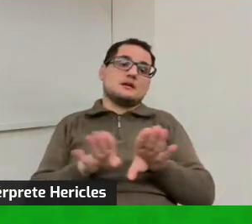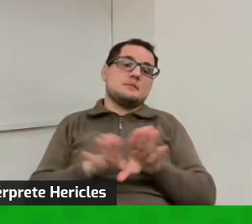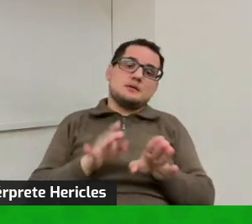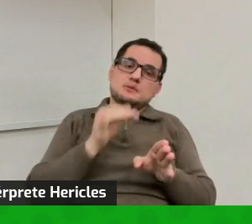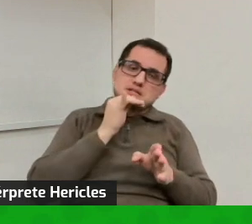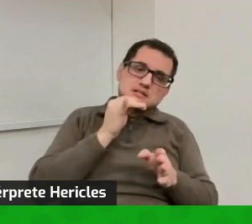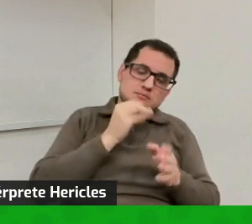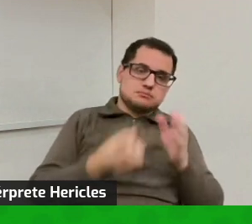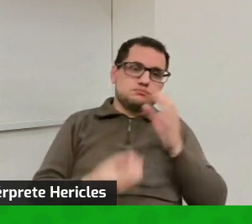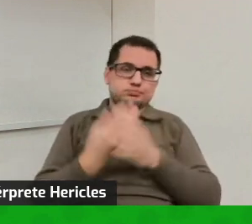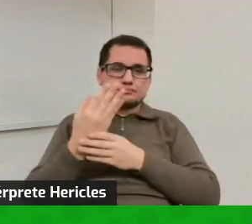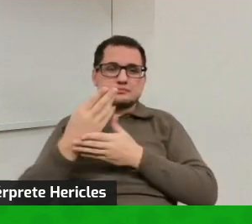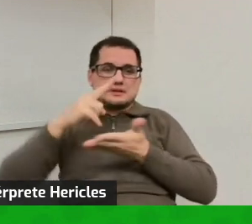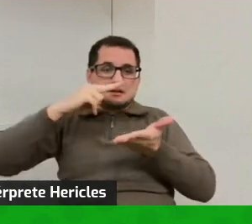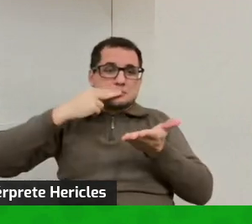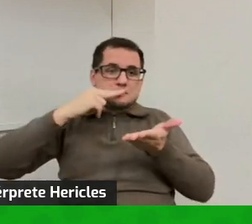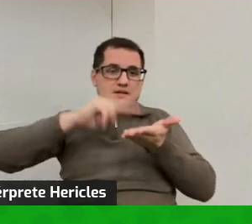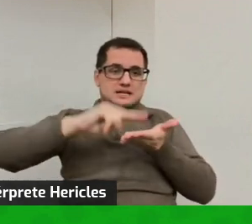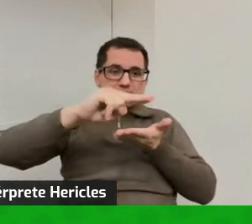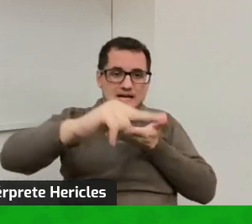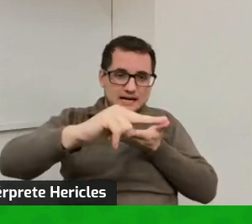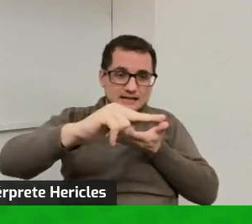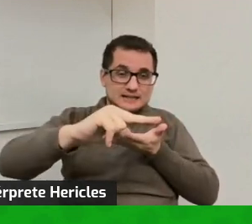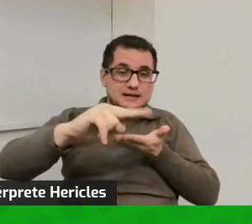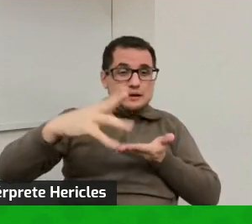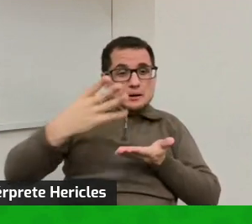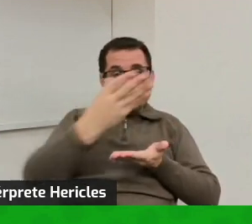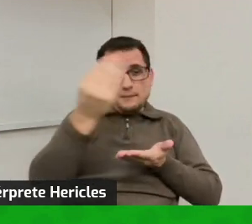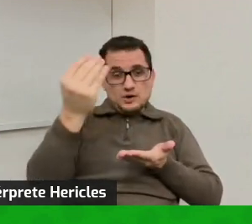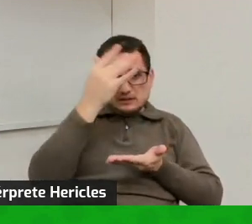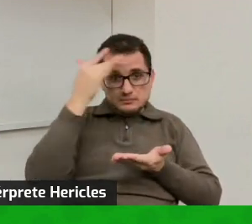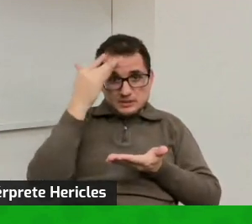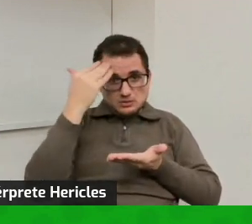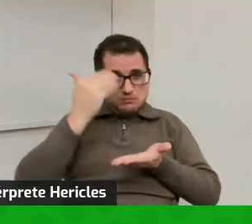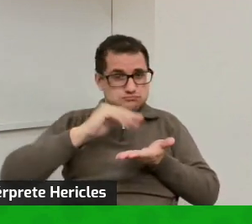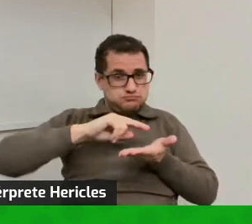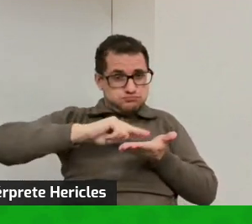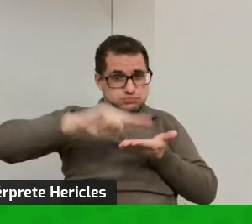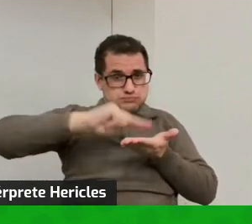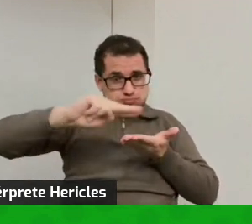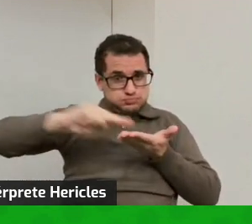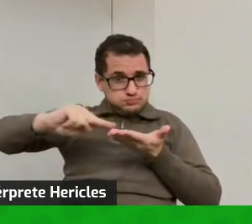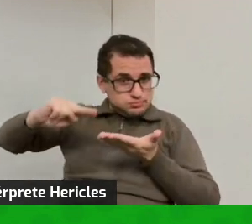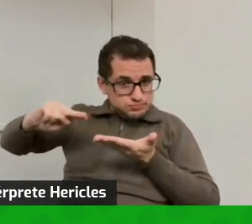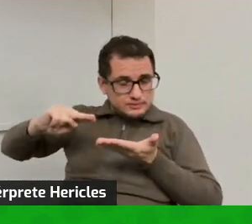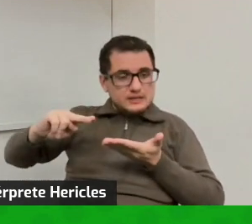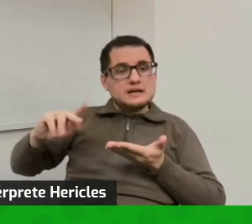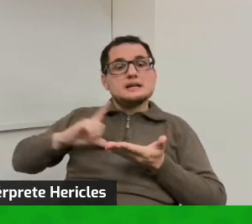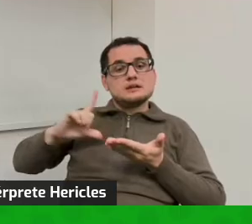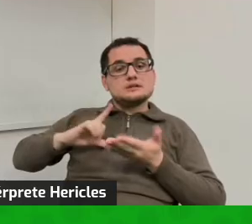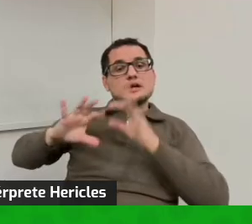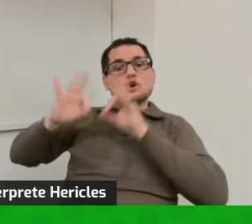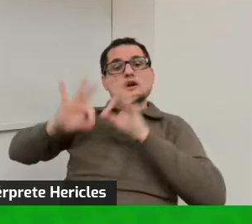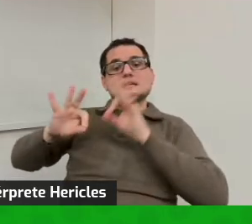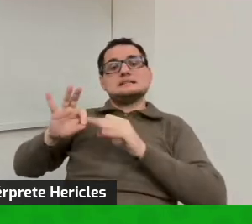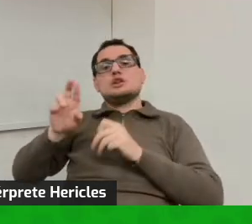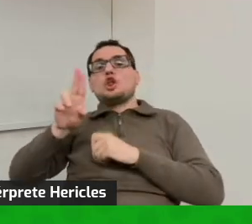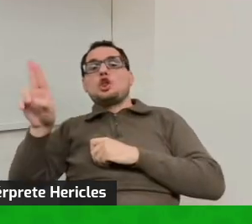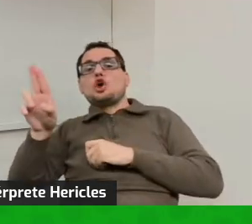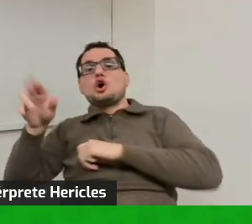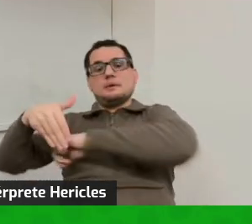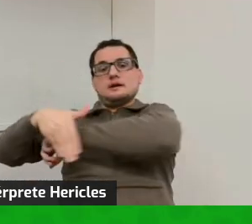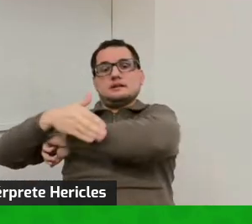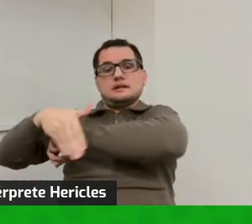pessoa, você soluciona dessa maneira, fazendo tudo de uma vez automatizado. e onde é usada, né? Então,